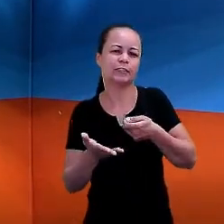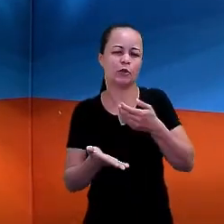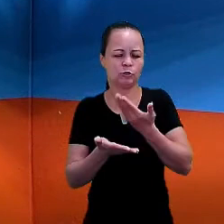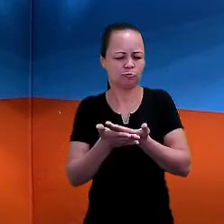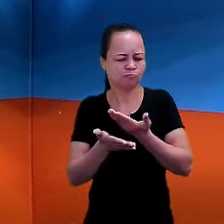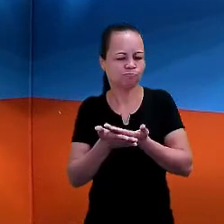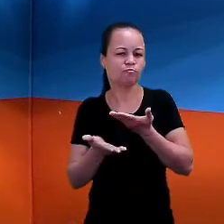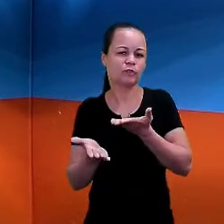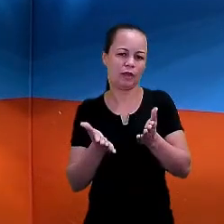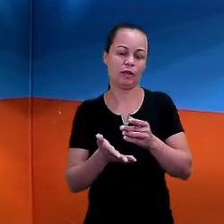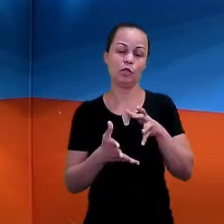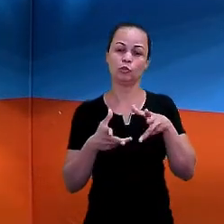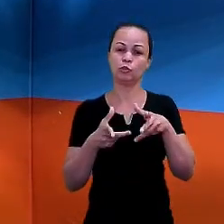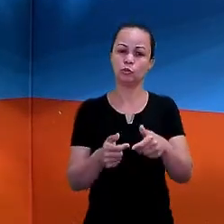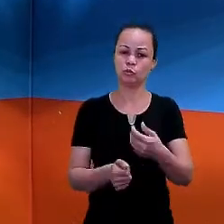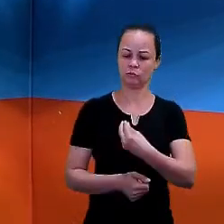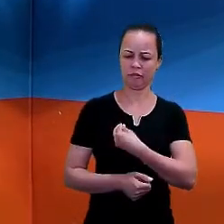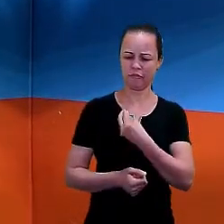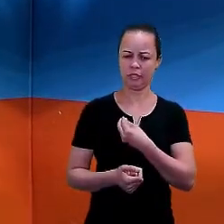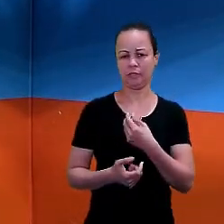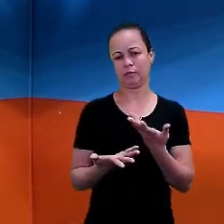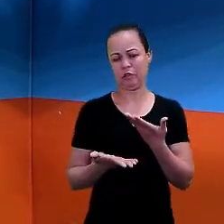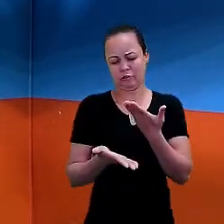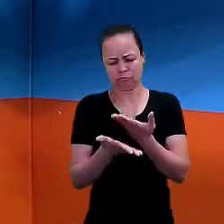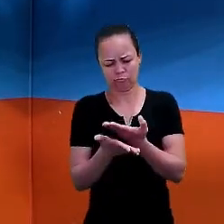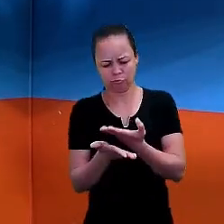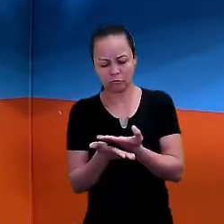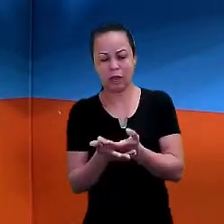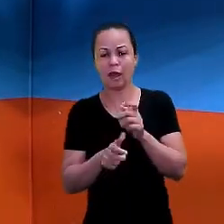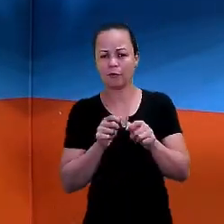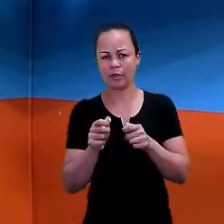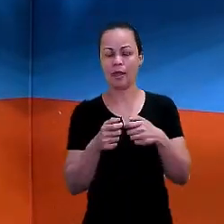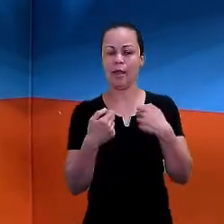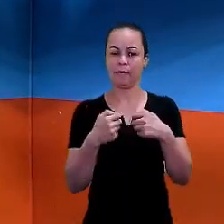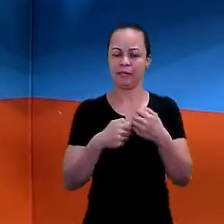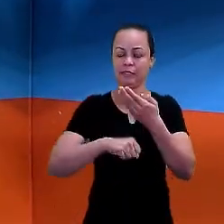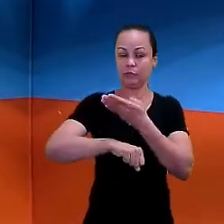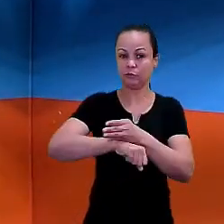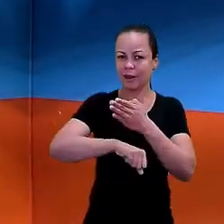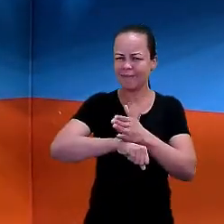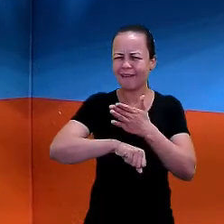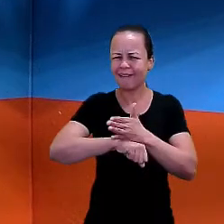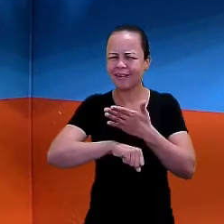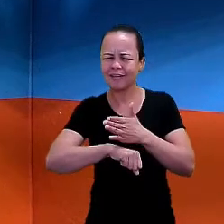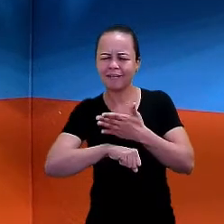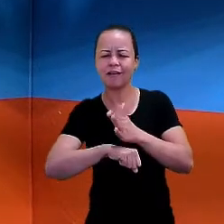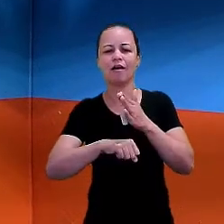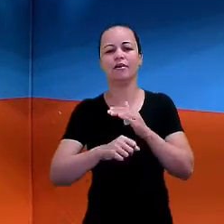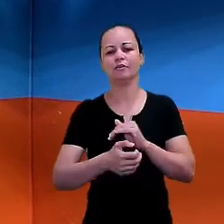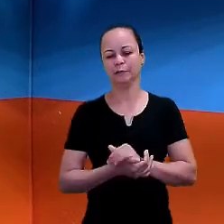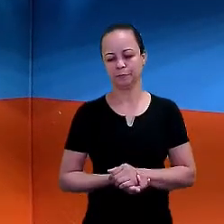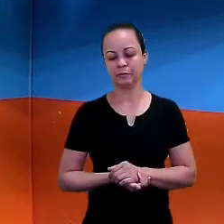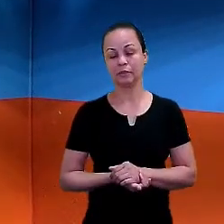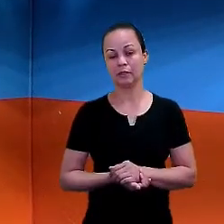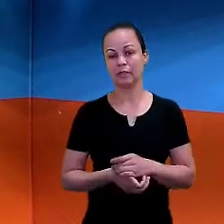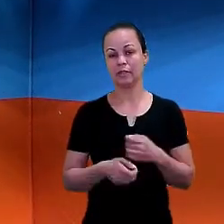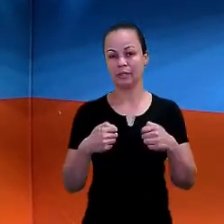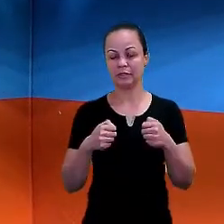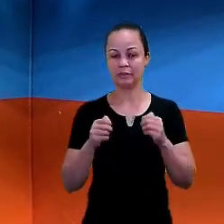vida, tá? Tudo que a gente for estudar, a gente tem que ter treinamento, a gente tem que treinar. E a gente tem que ter